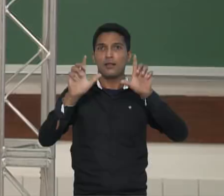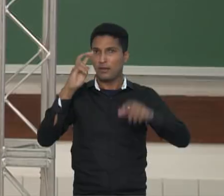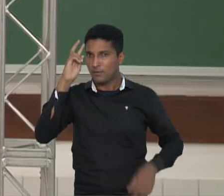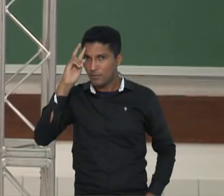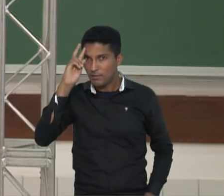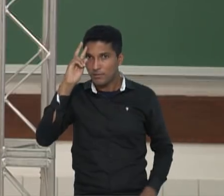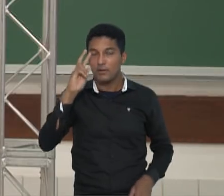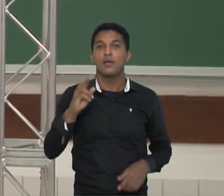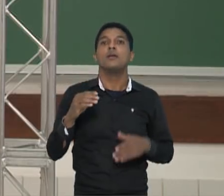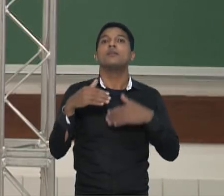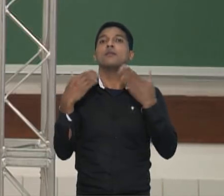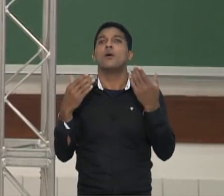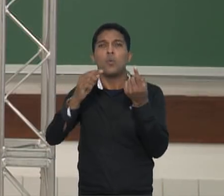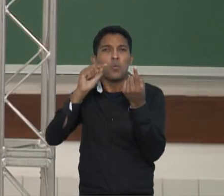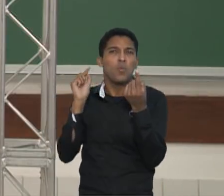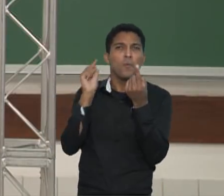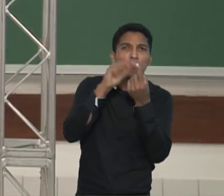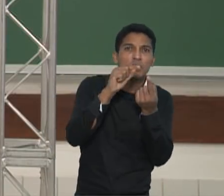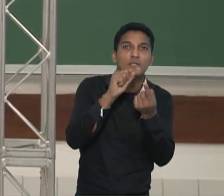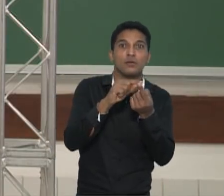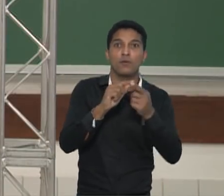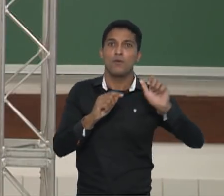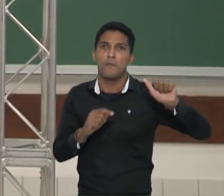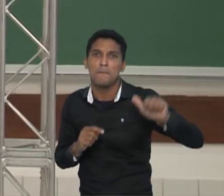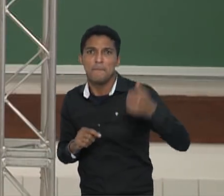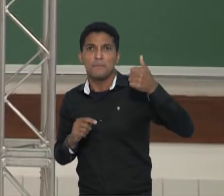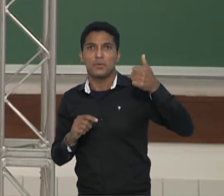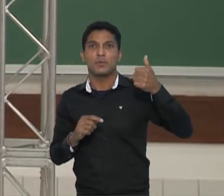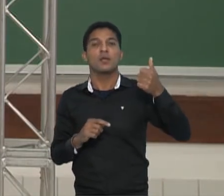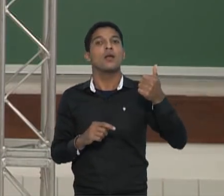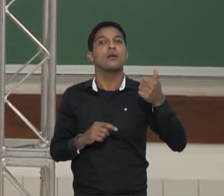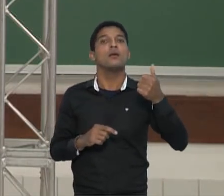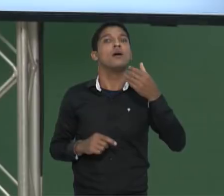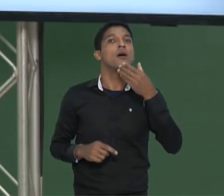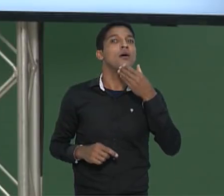grande objetivo, né, a